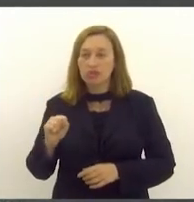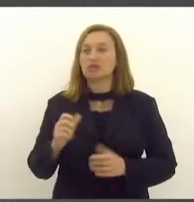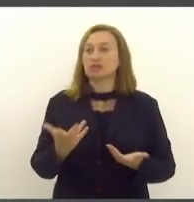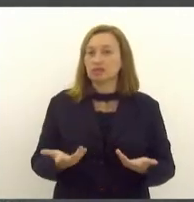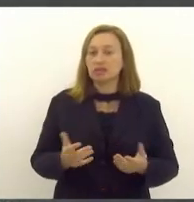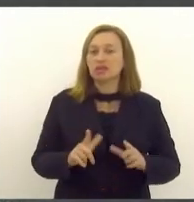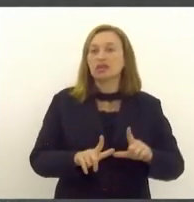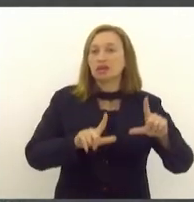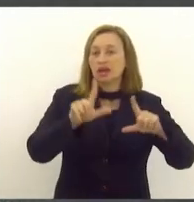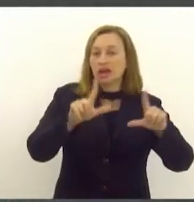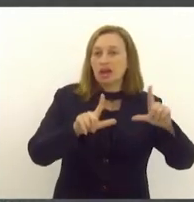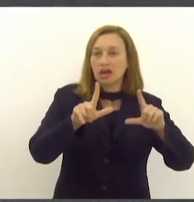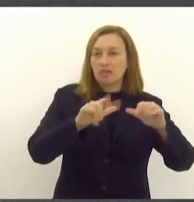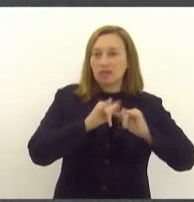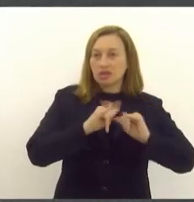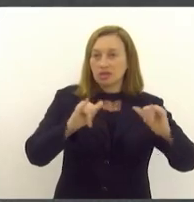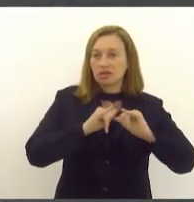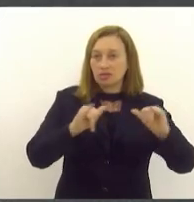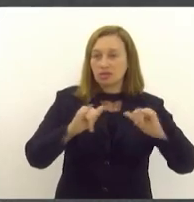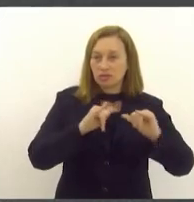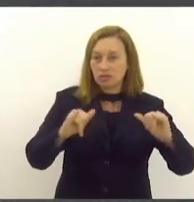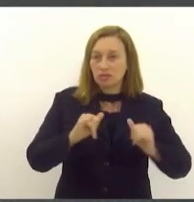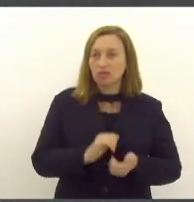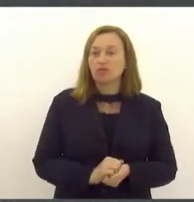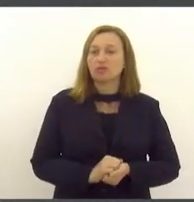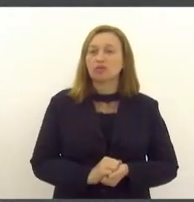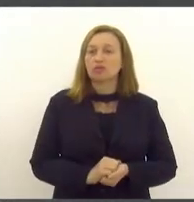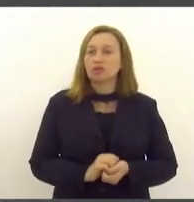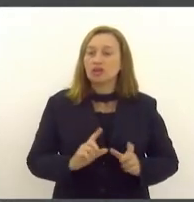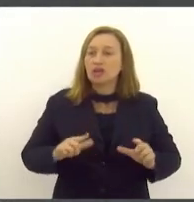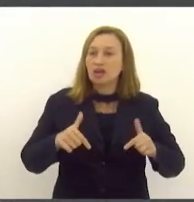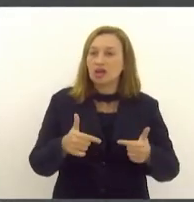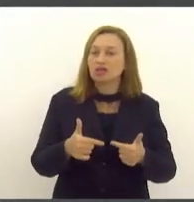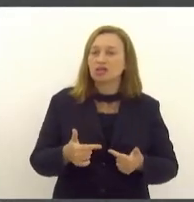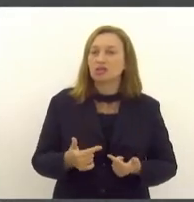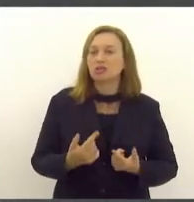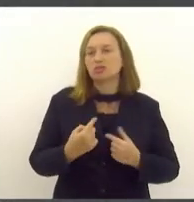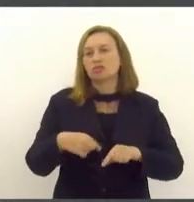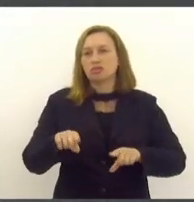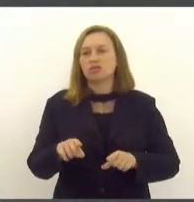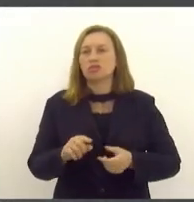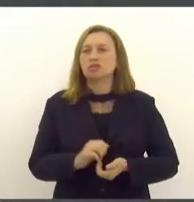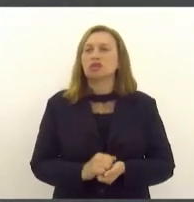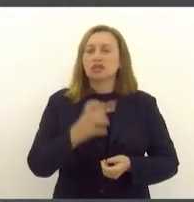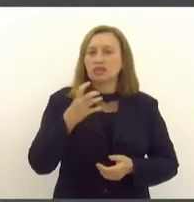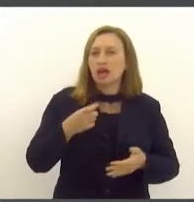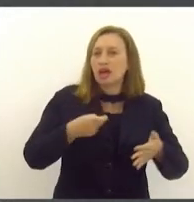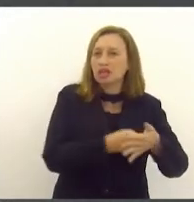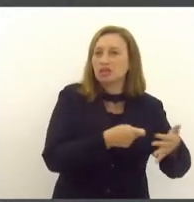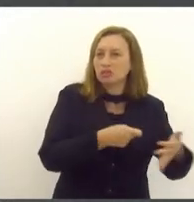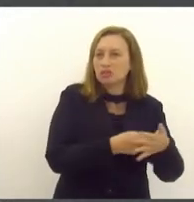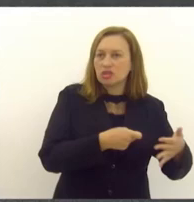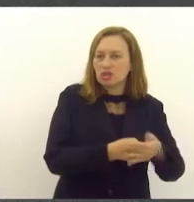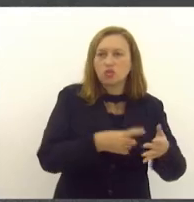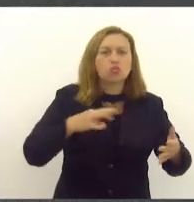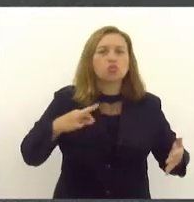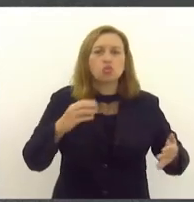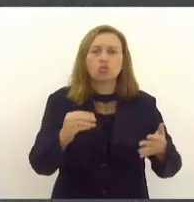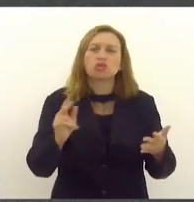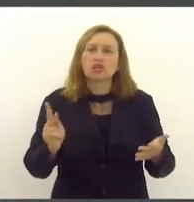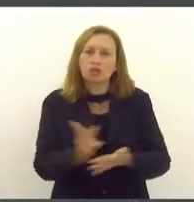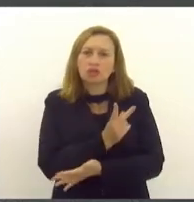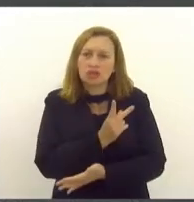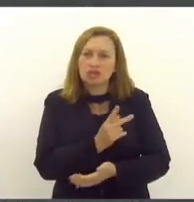terror daqueles que promovem maus feitos com dinheiro público porque está denunciando tudo que tem